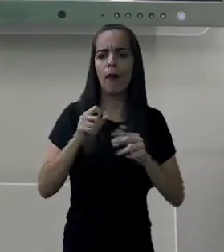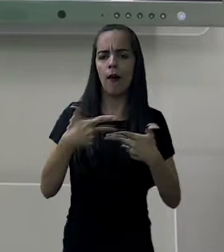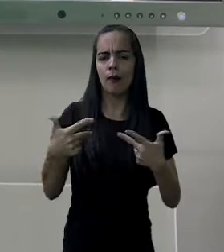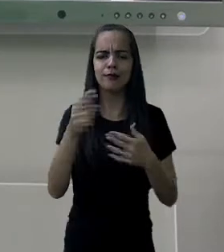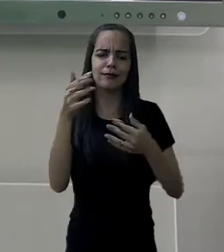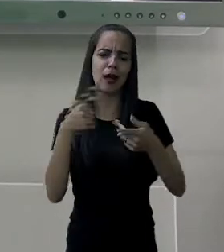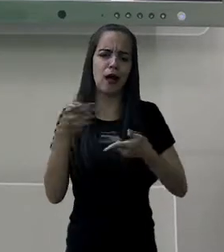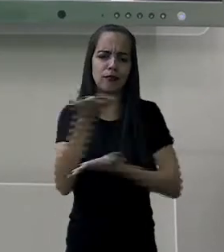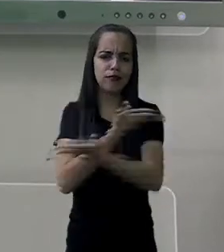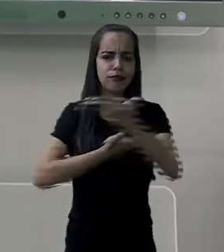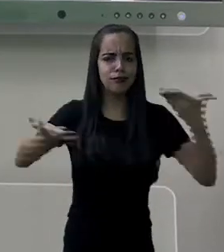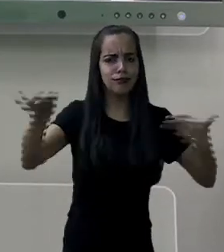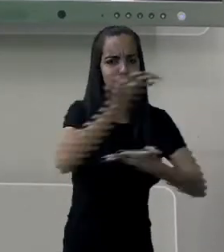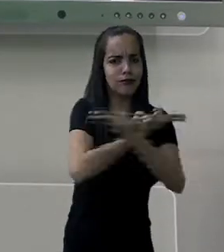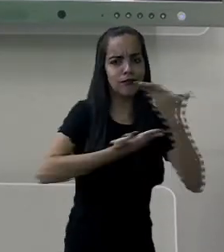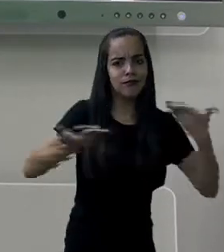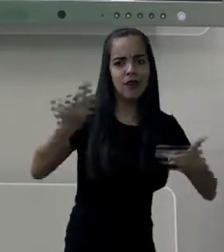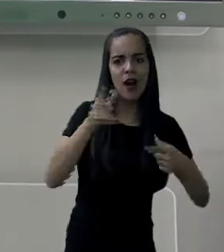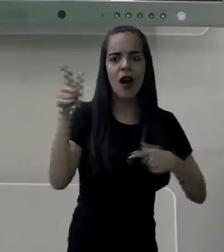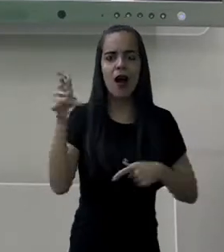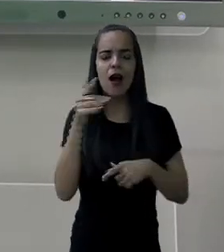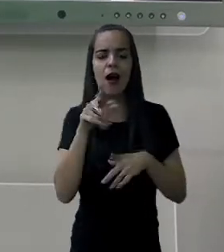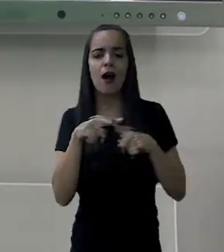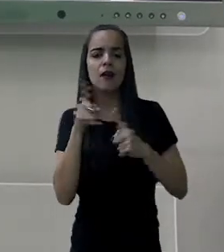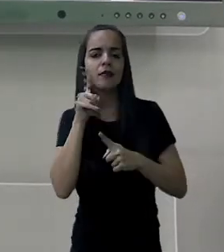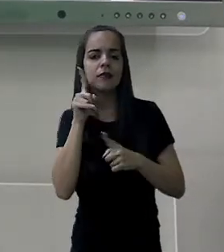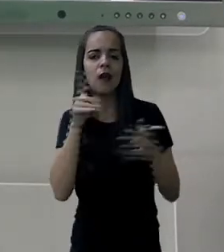5 pessoas em um mesmo ambiente.